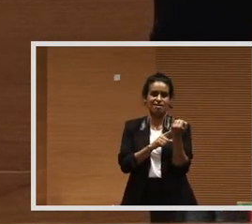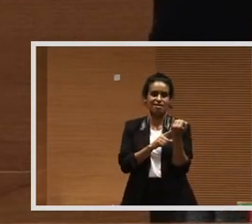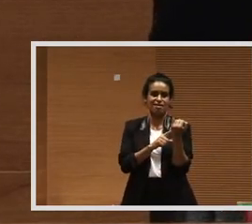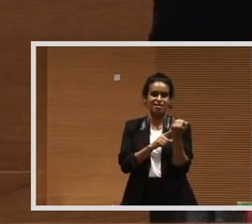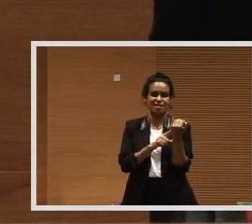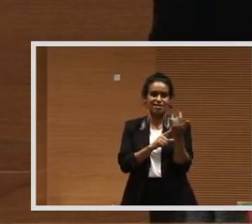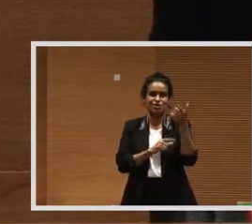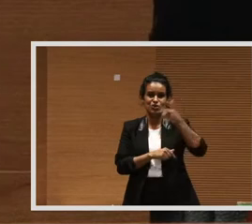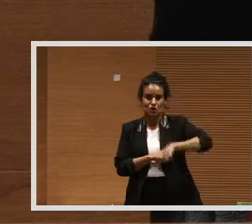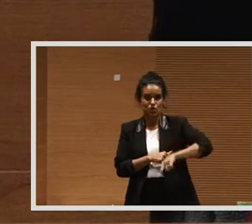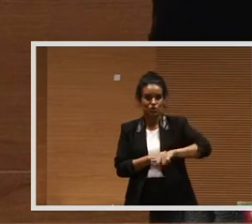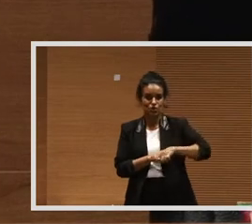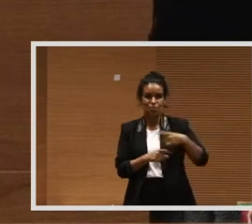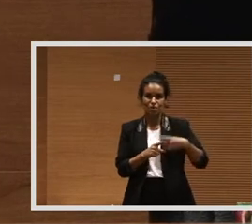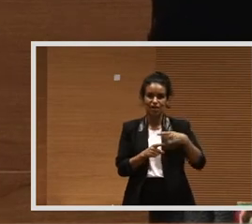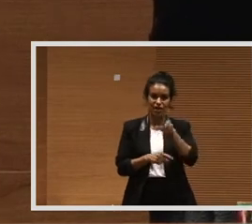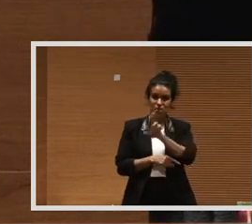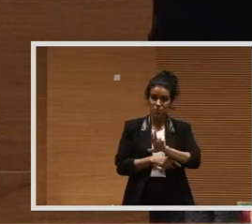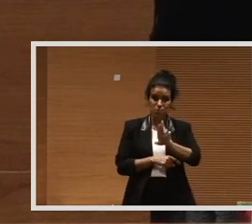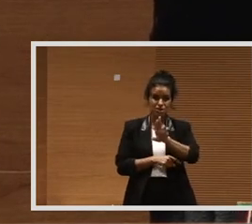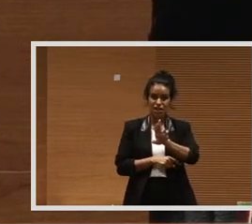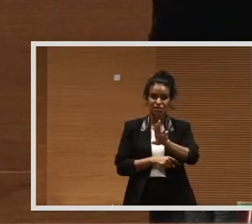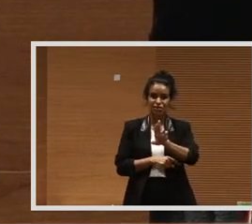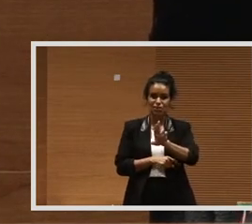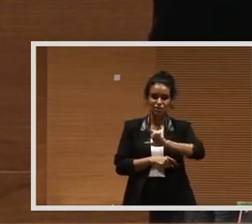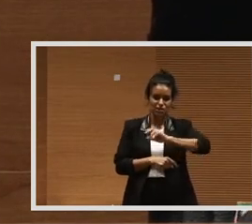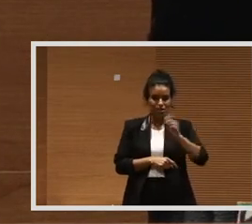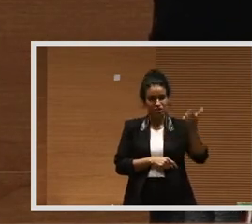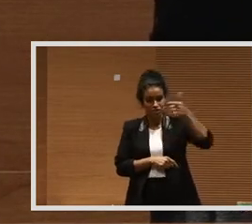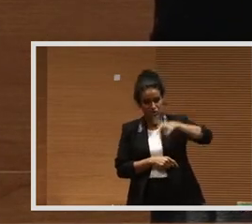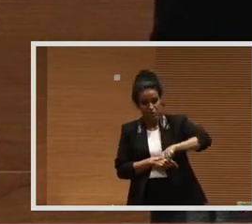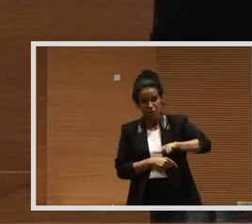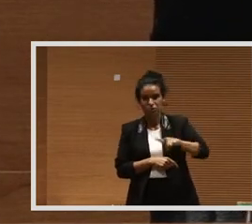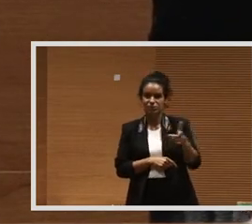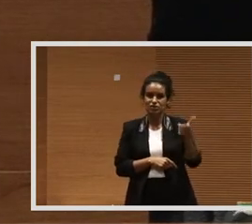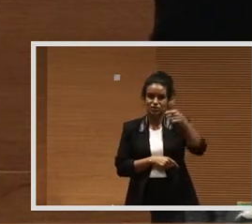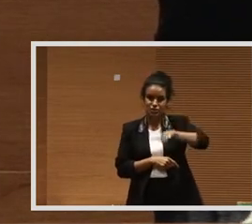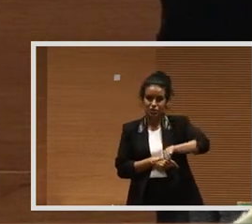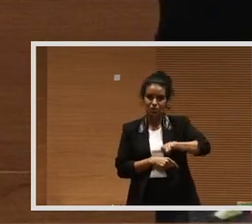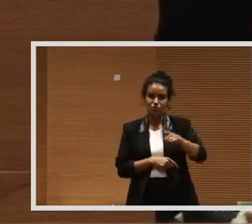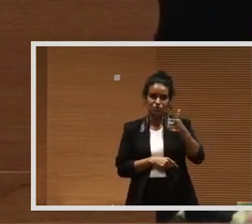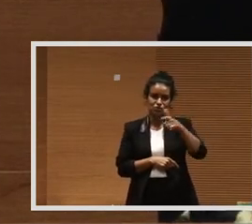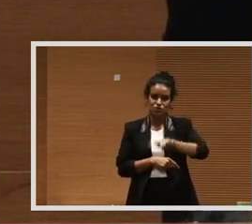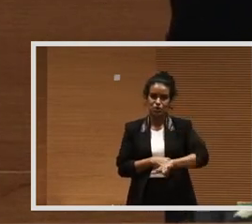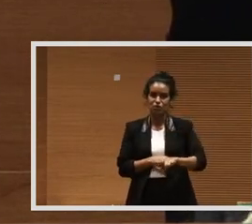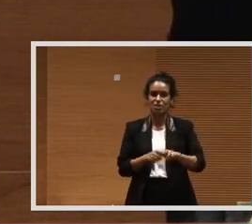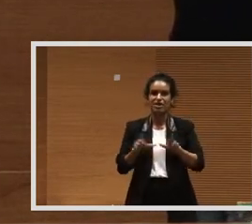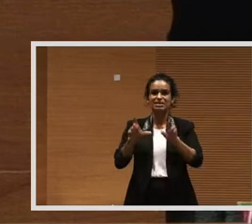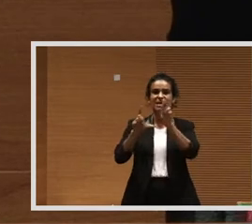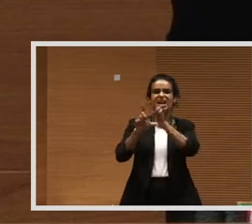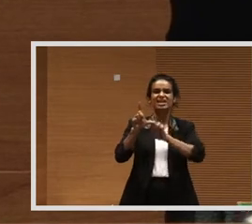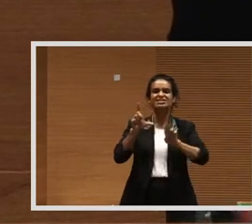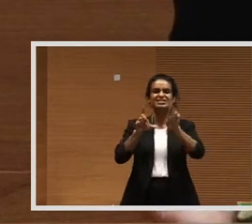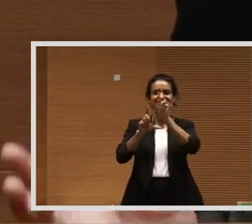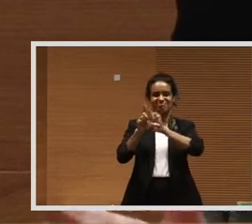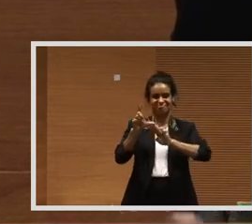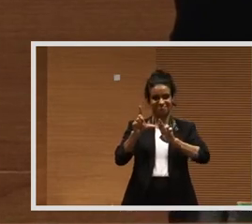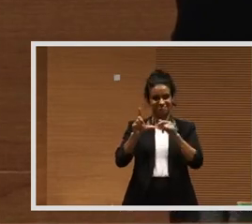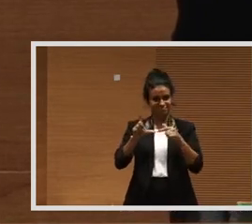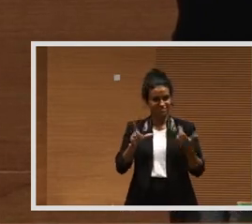bem isso. E eu acho que é disso. Quando se fala em TCC para criança com TDAH, com dislexia, com autismo, né? Aí